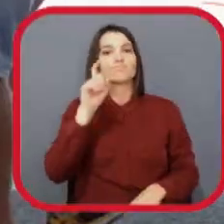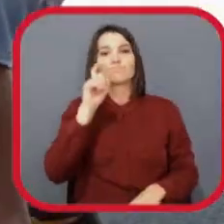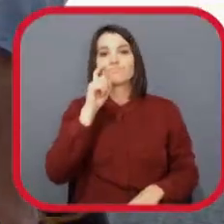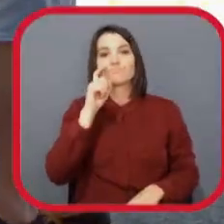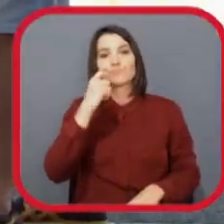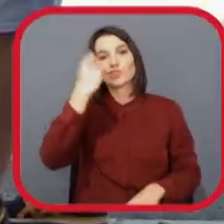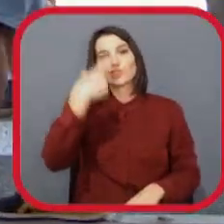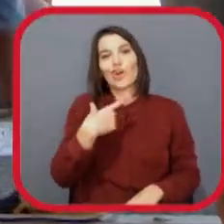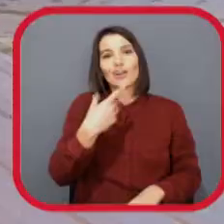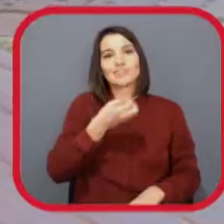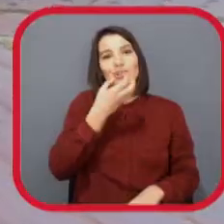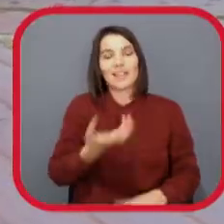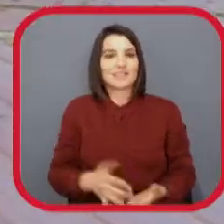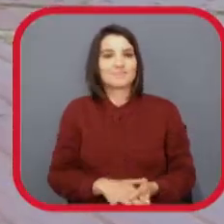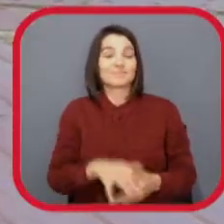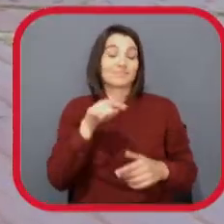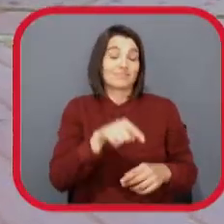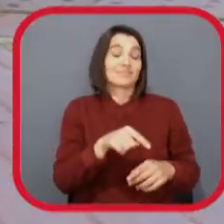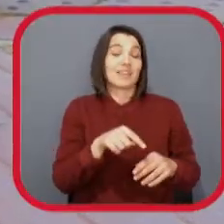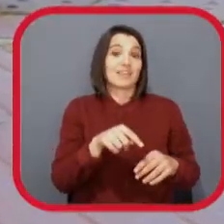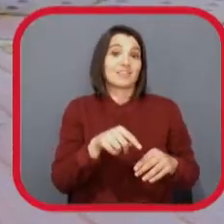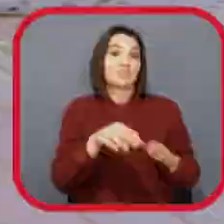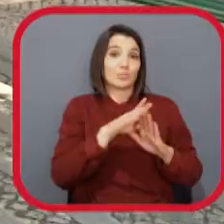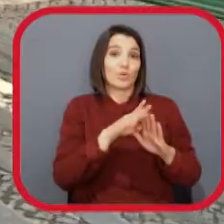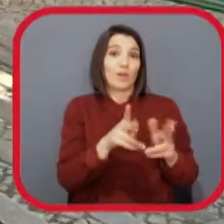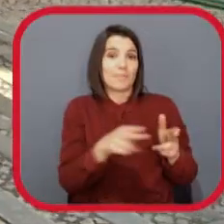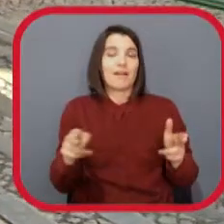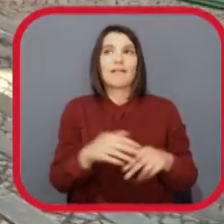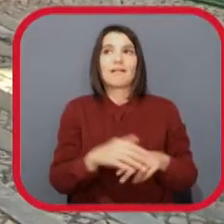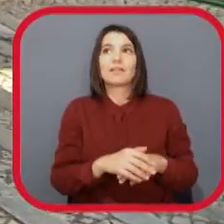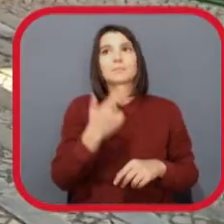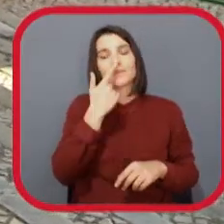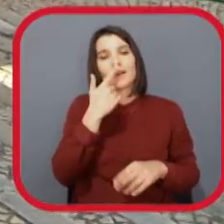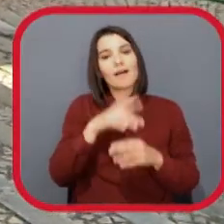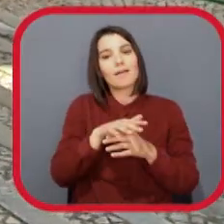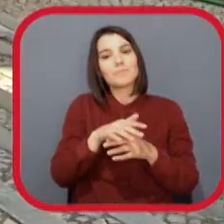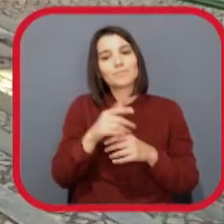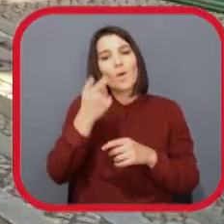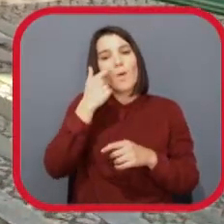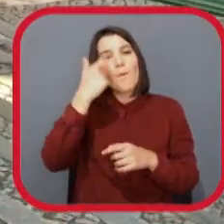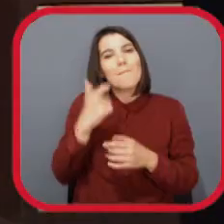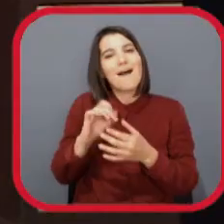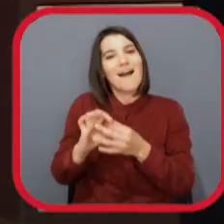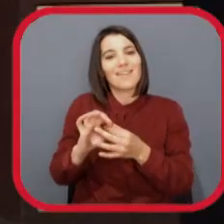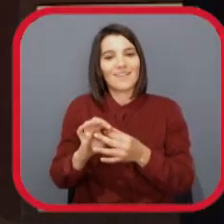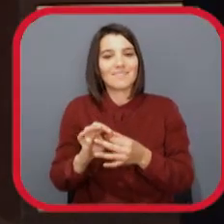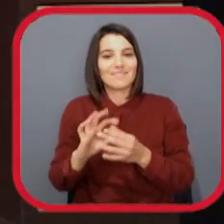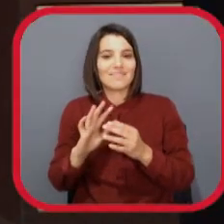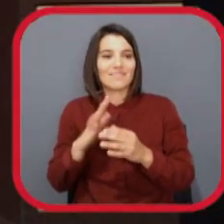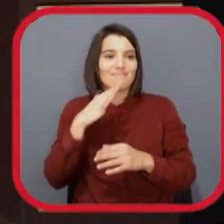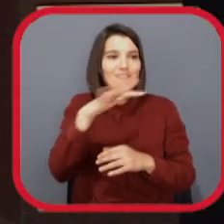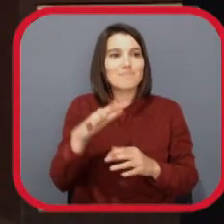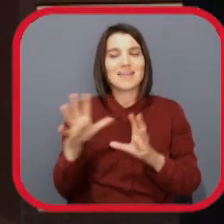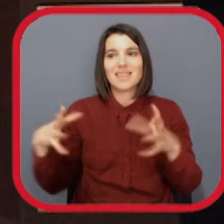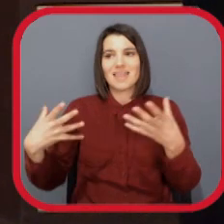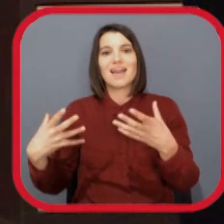Eu sou um defensor de se contar histórias. No caso do Conta-me, interessou-me sempre mais o lado humano e fazer uma grande saga